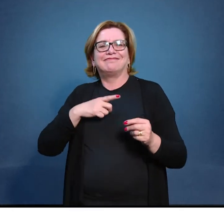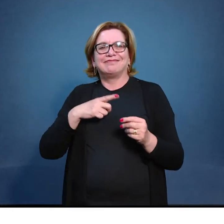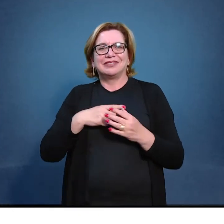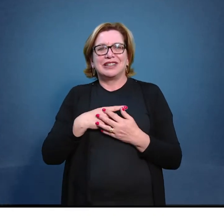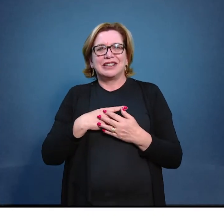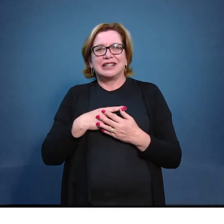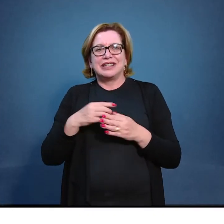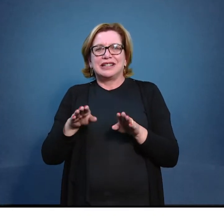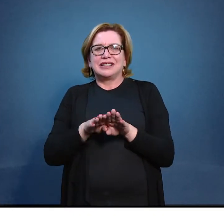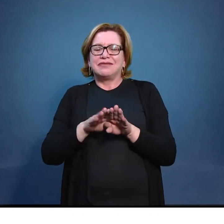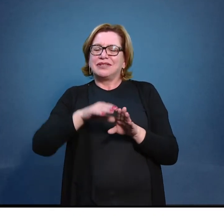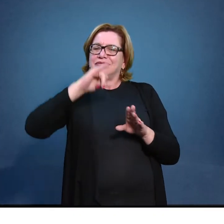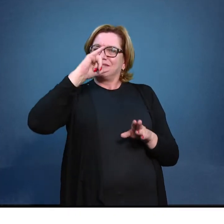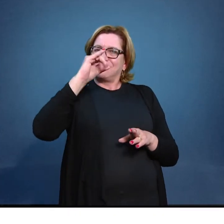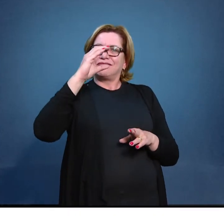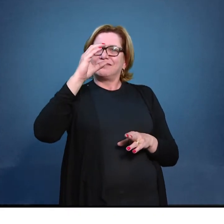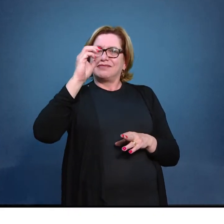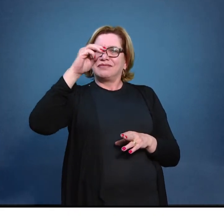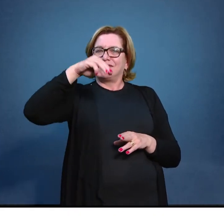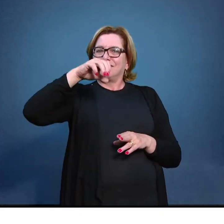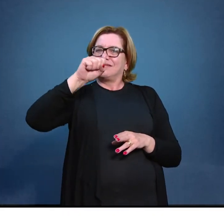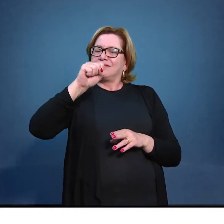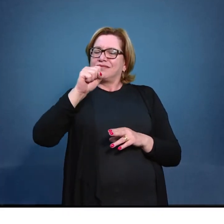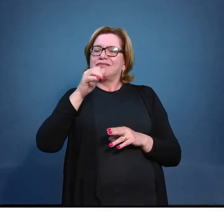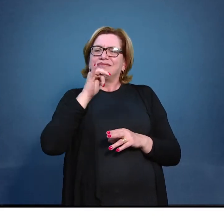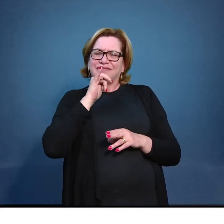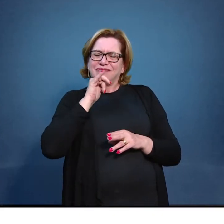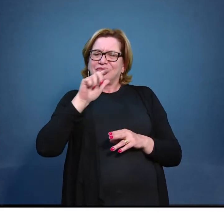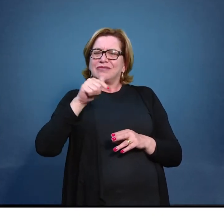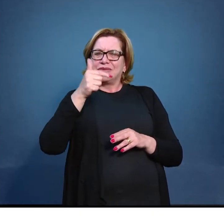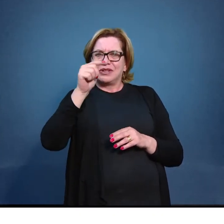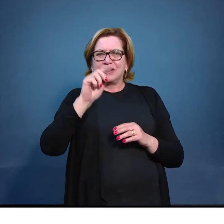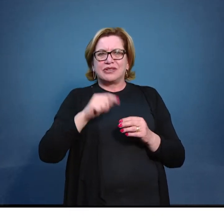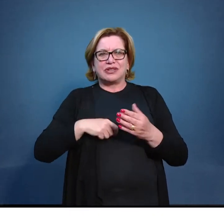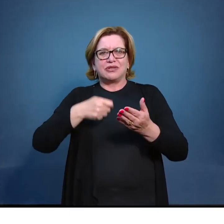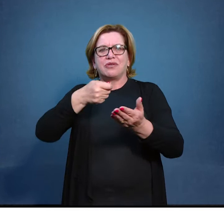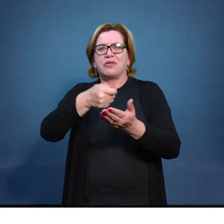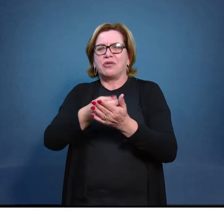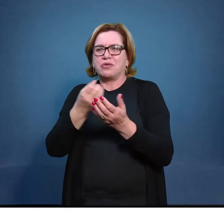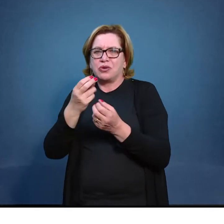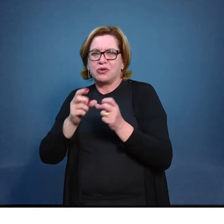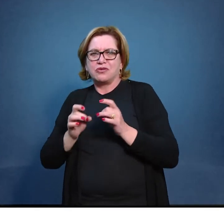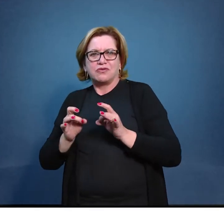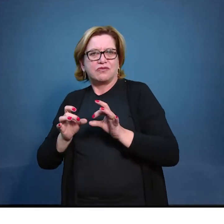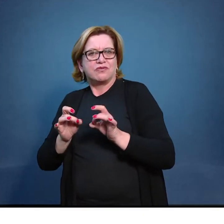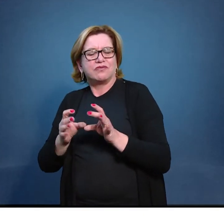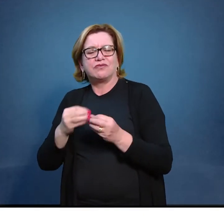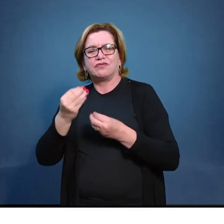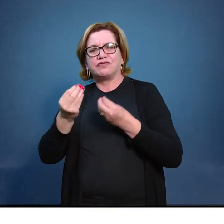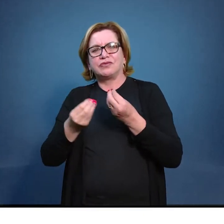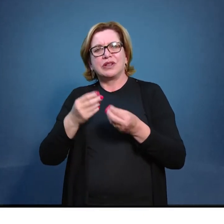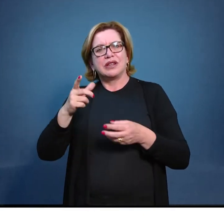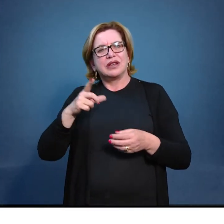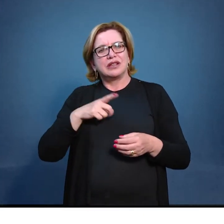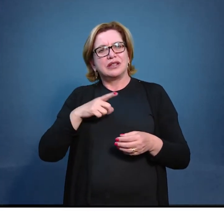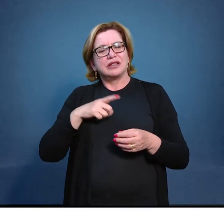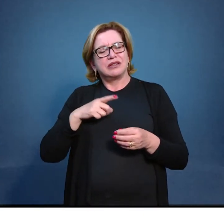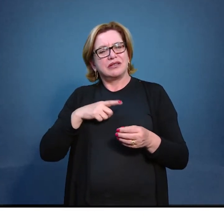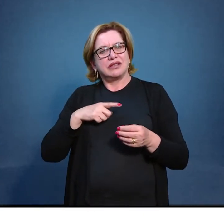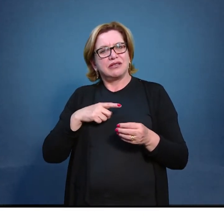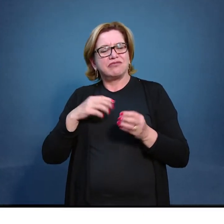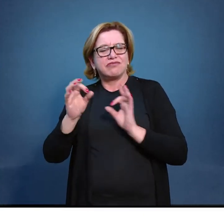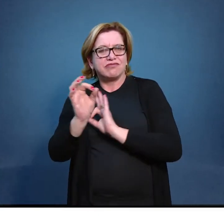O ICMS é um outro exemplo, quando ocorrem as compras e vendas, há todo um processo ligado a